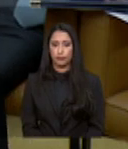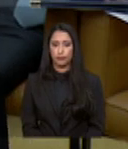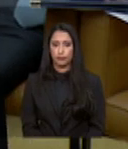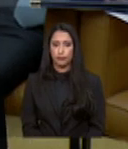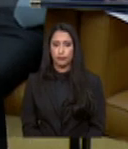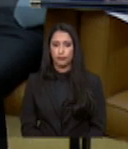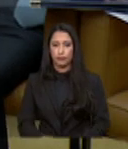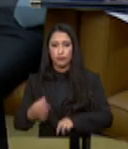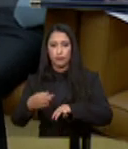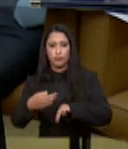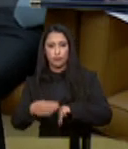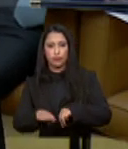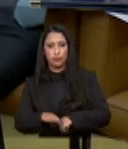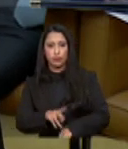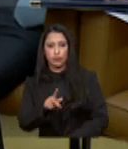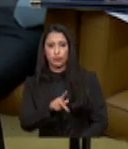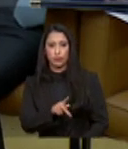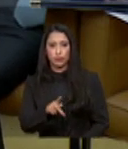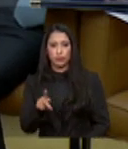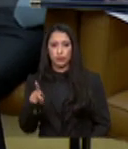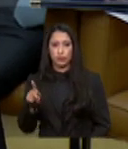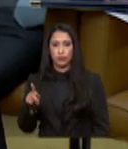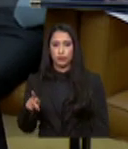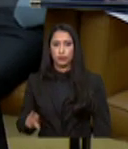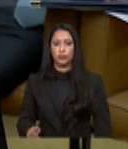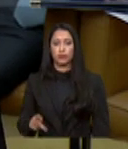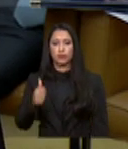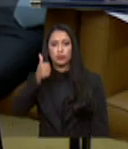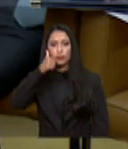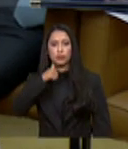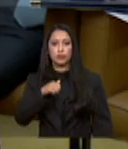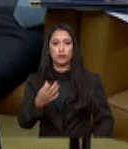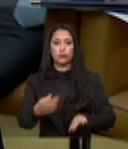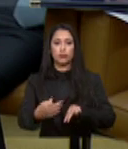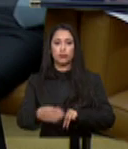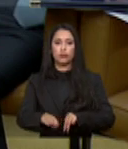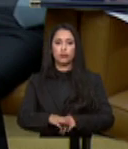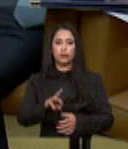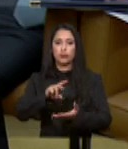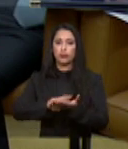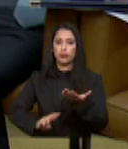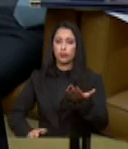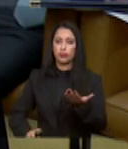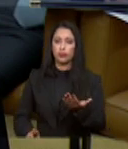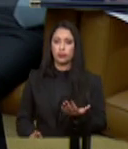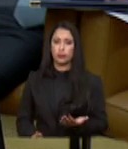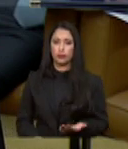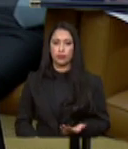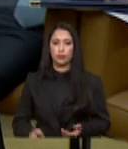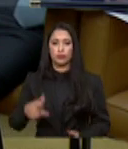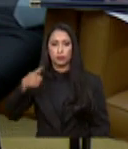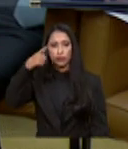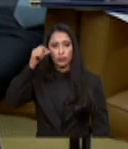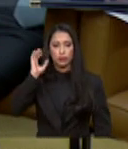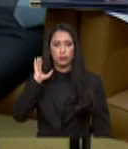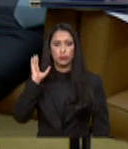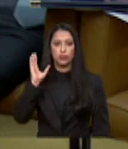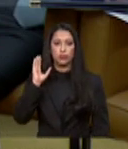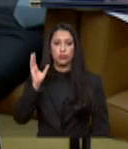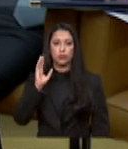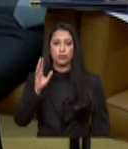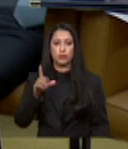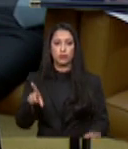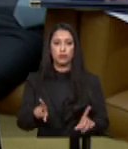Excelentíssimo senhor ministro-presidente, excelentíssima senhora ministra relatora, excelentíssima senhora ministra Rosa Weber, também relatora